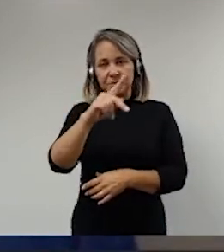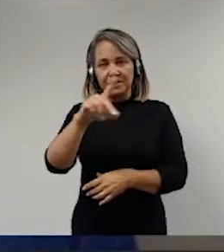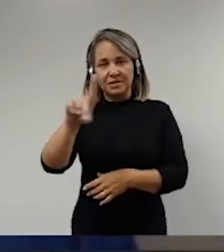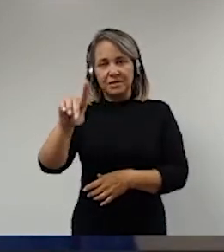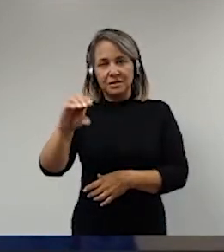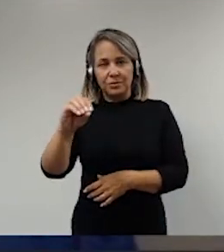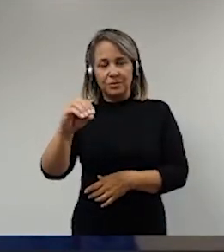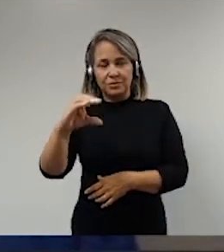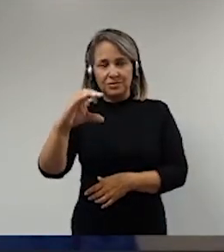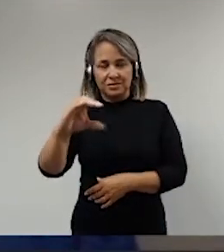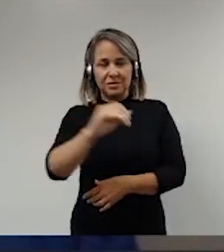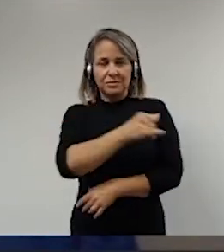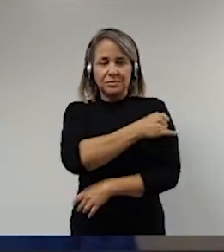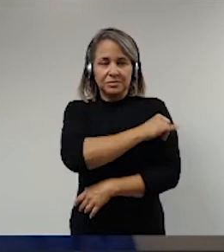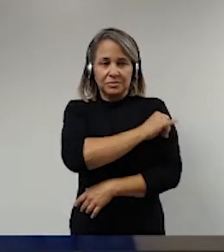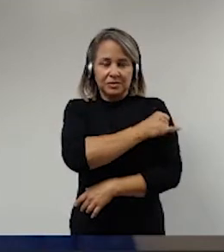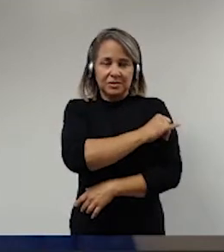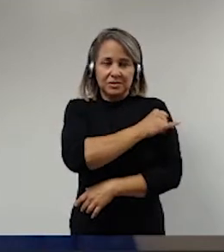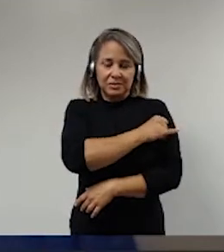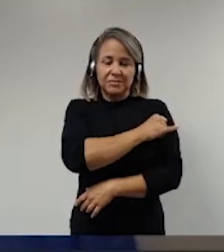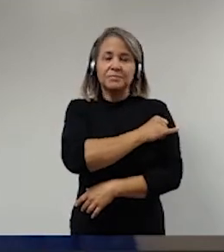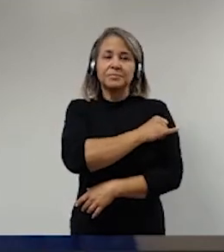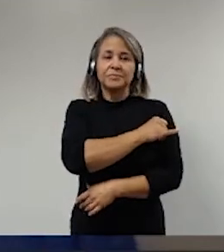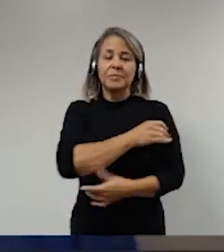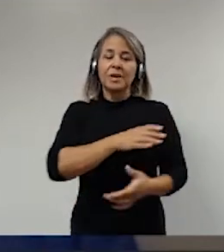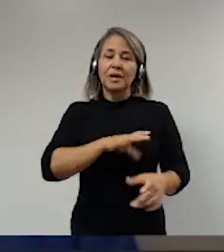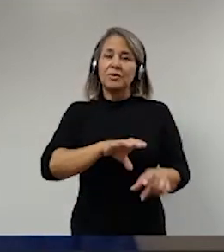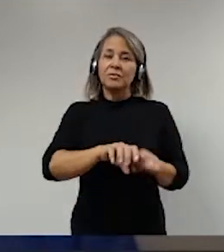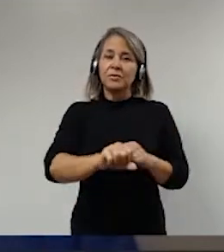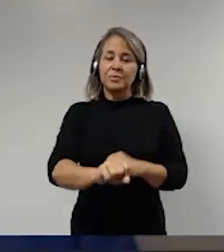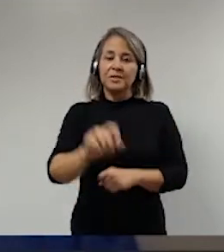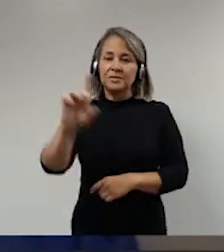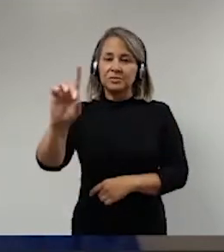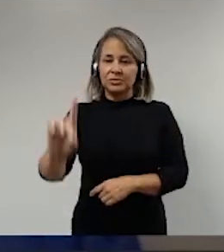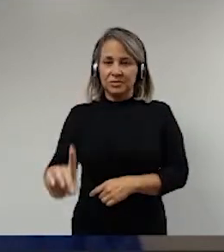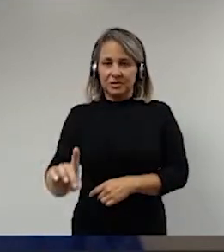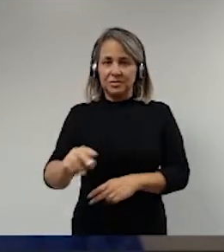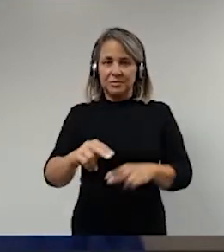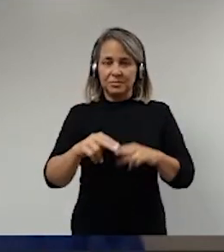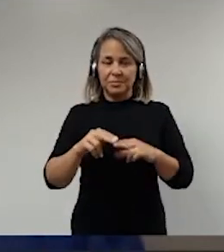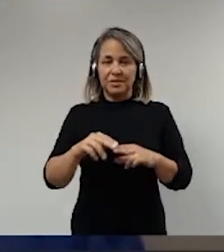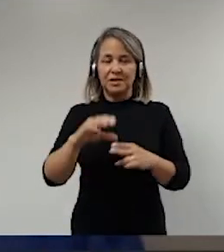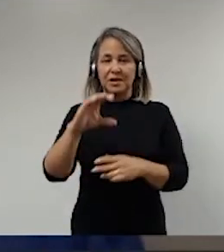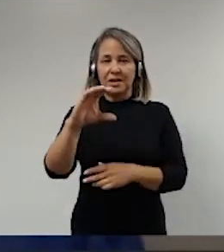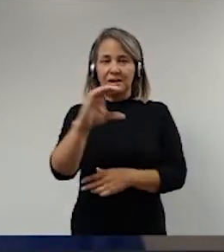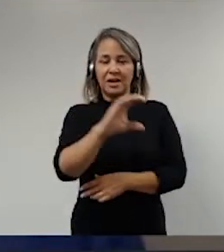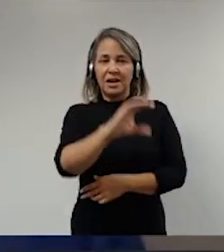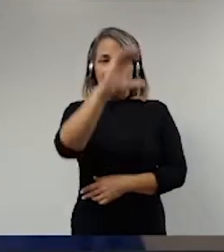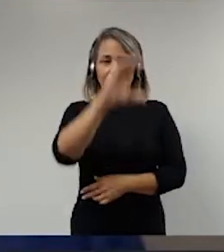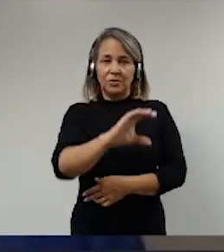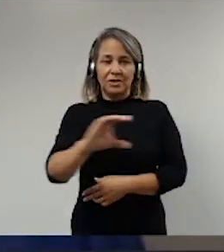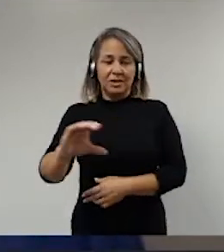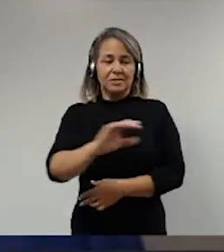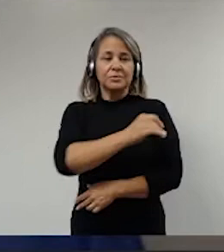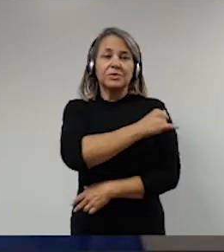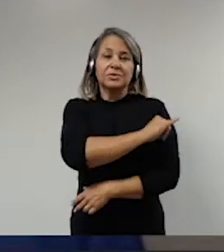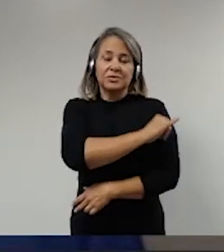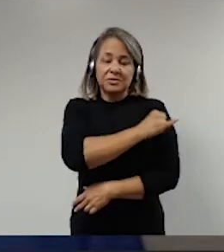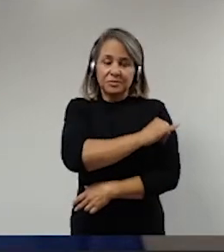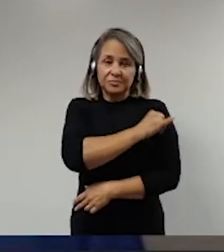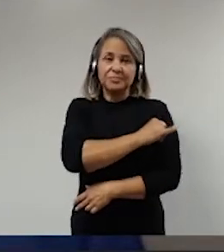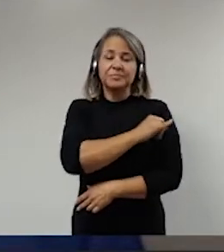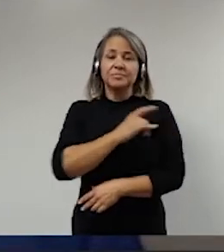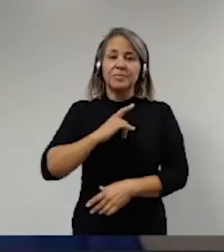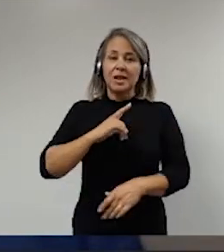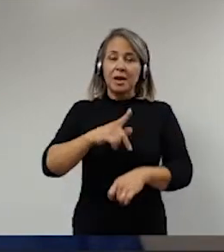Getúlio Vargas, Rio de Janeiro, formado em Direito pela Pontifícia Universidade Católica do Rio de Janeiro, PUC, Rio de Janeiro, pós-graduado em